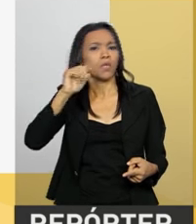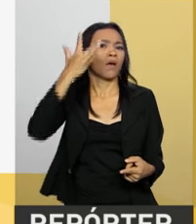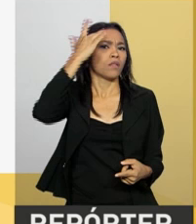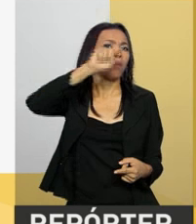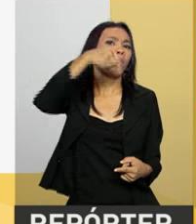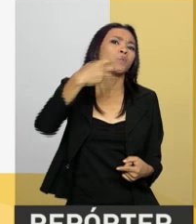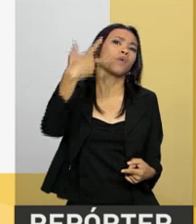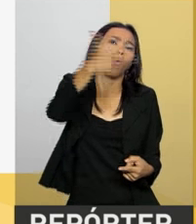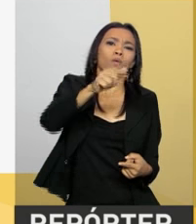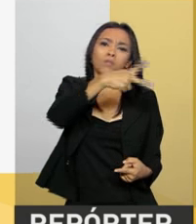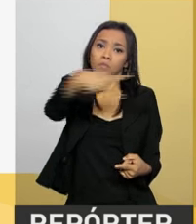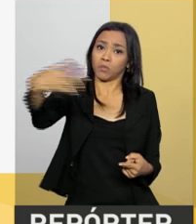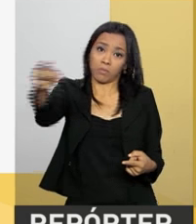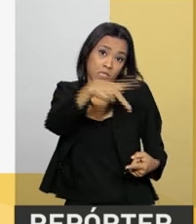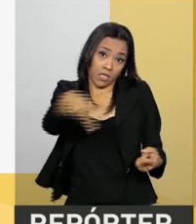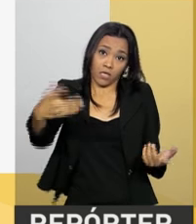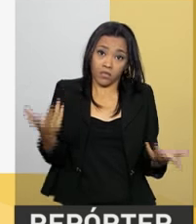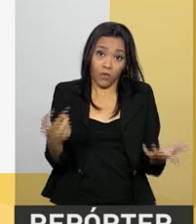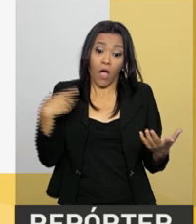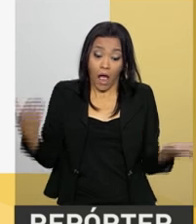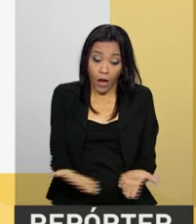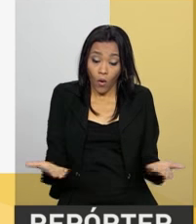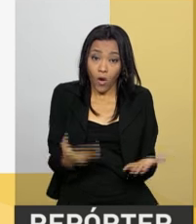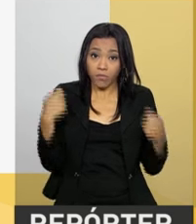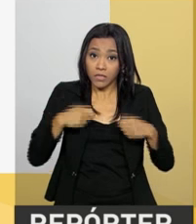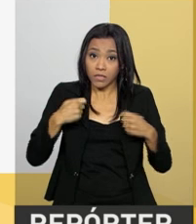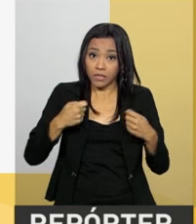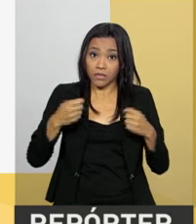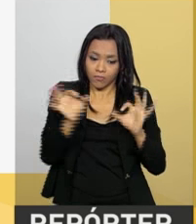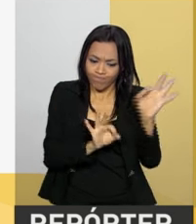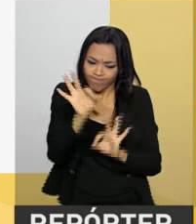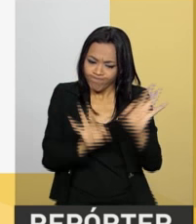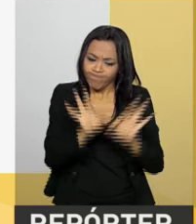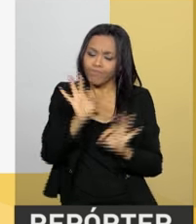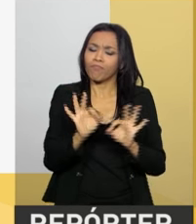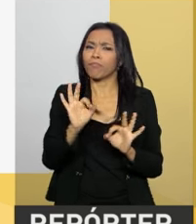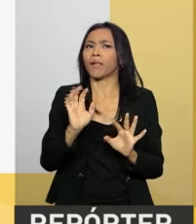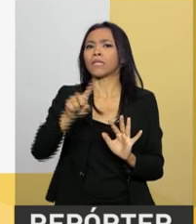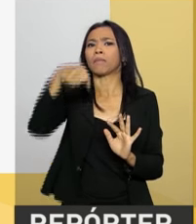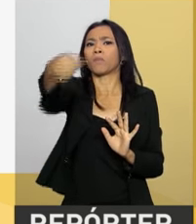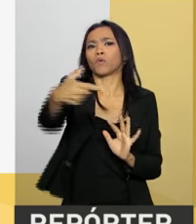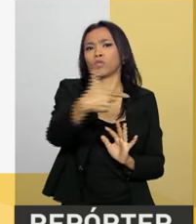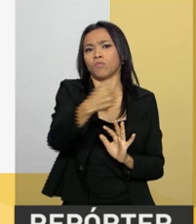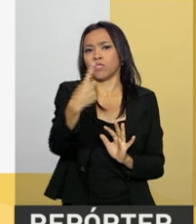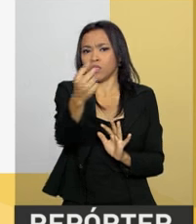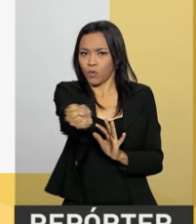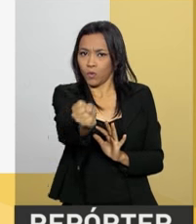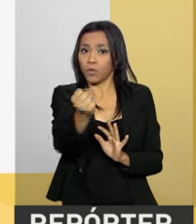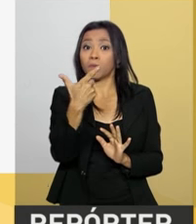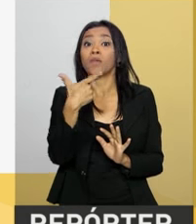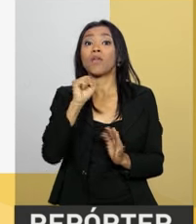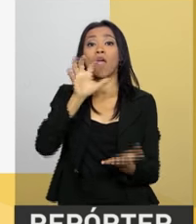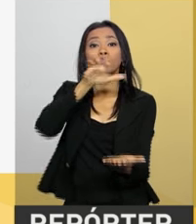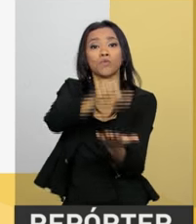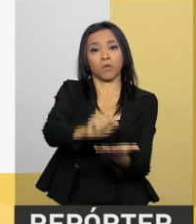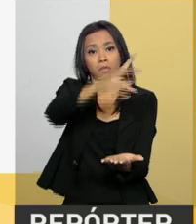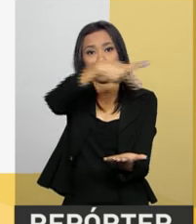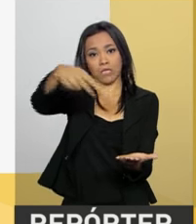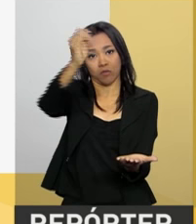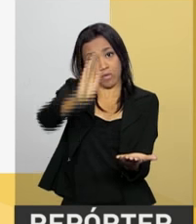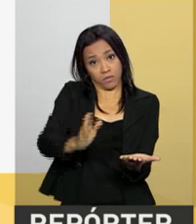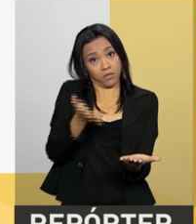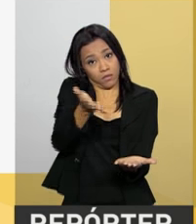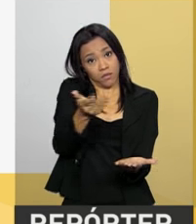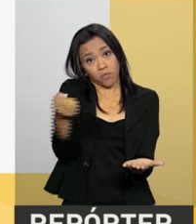Então, nós precisamos recuperar o estado agora para que em 2018 quem esteja no lugar